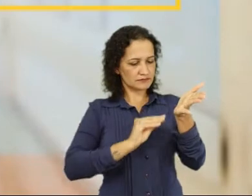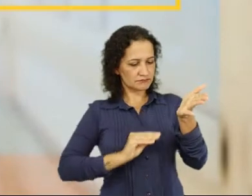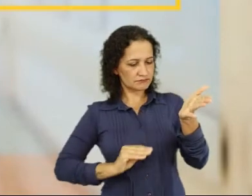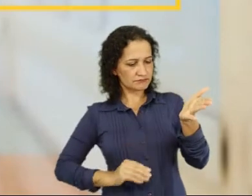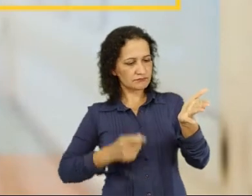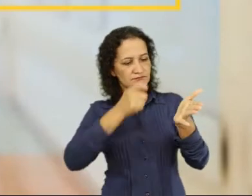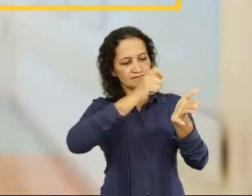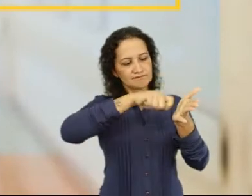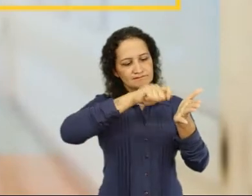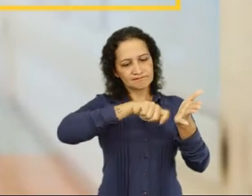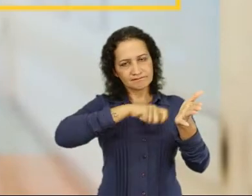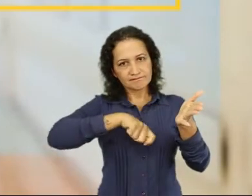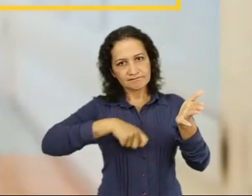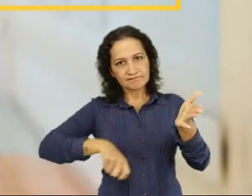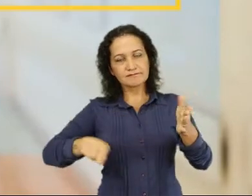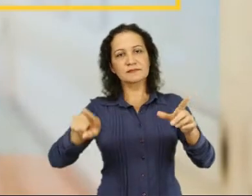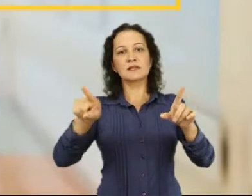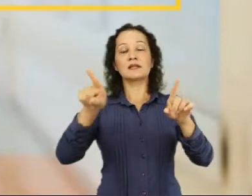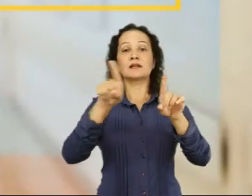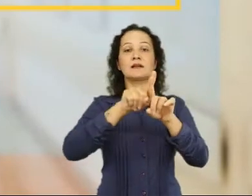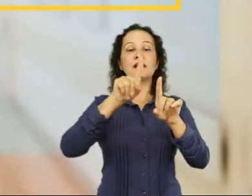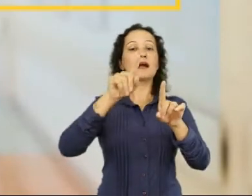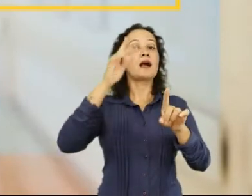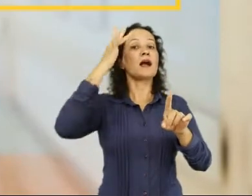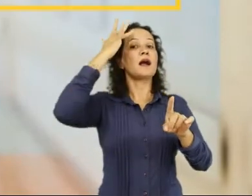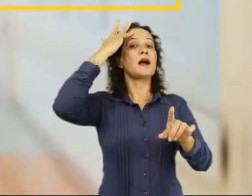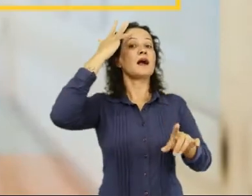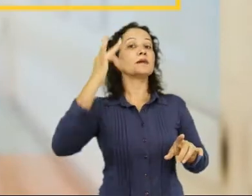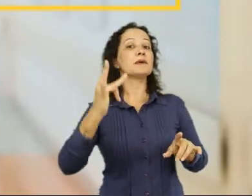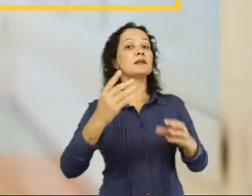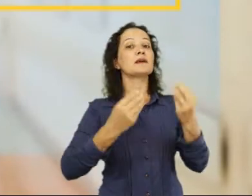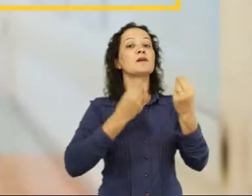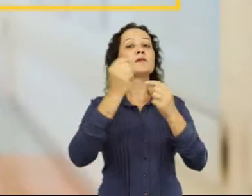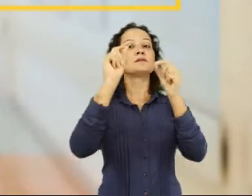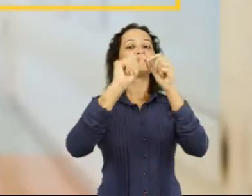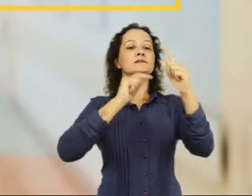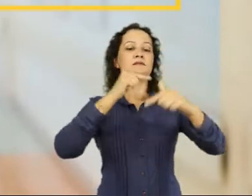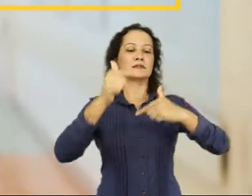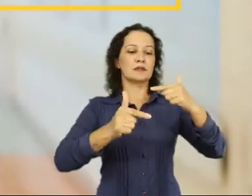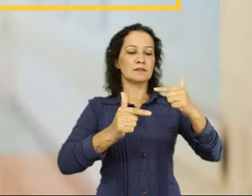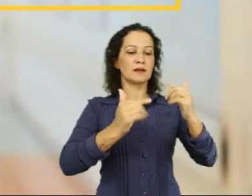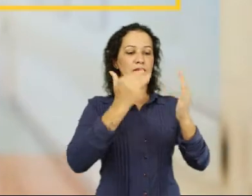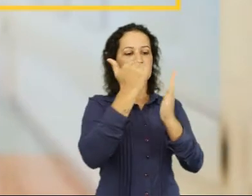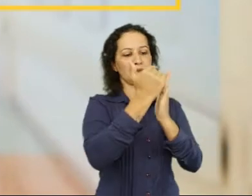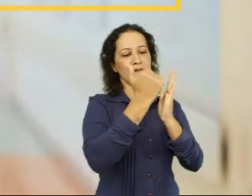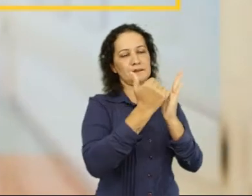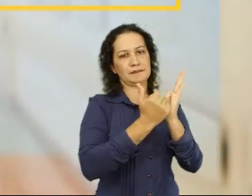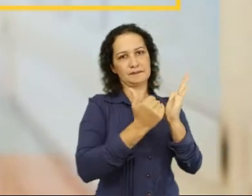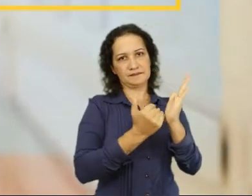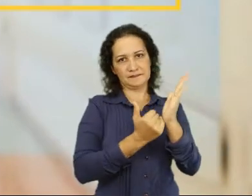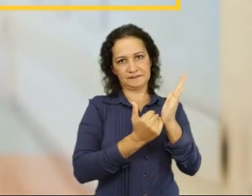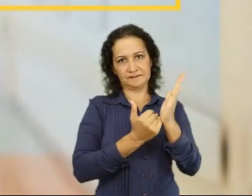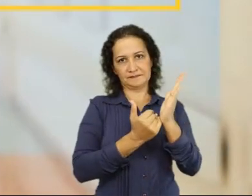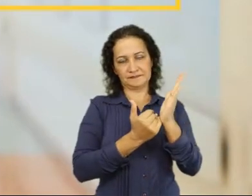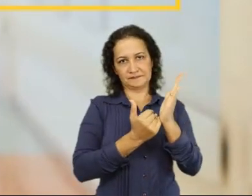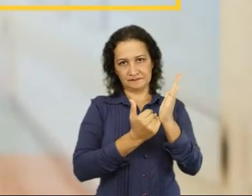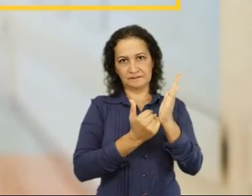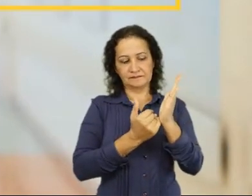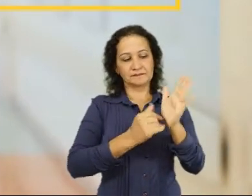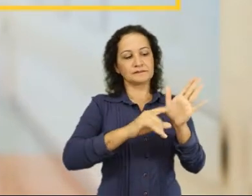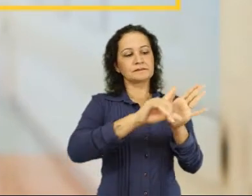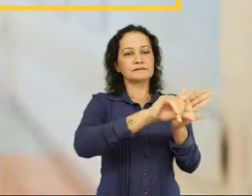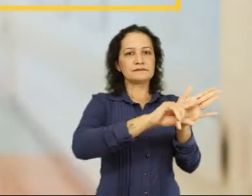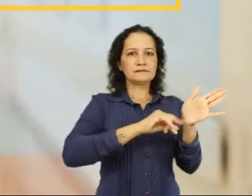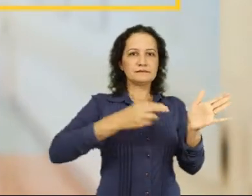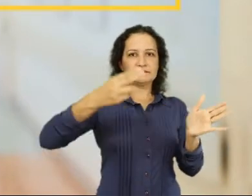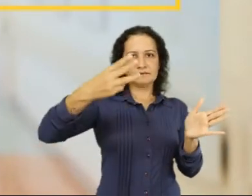e provê também insumos que vão ser utilizados no próximo dia de trabalho. No artigo 3º, 15 minutos